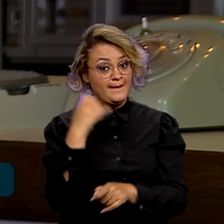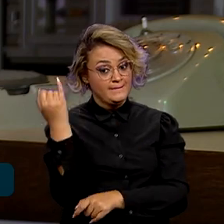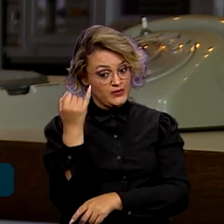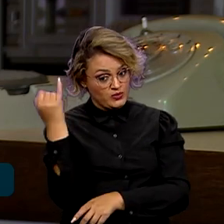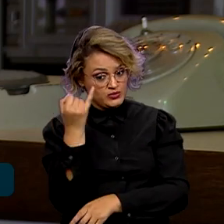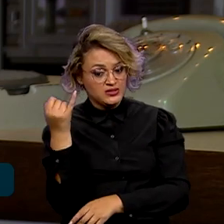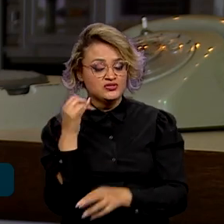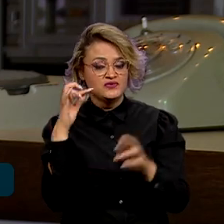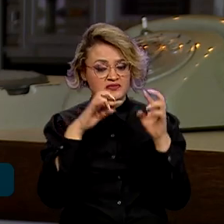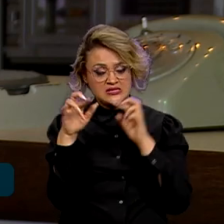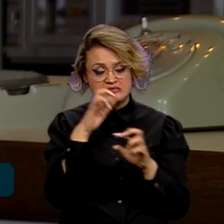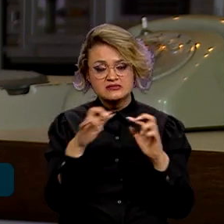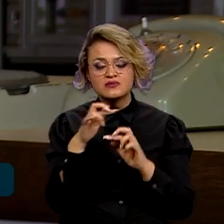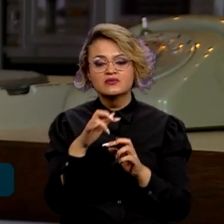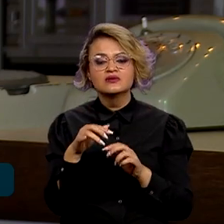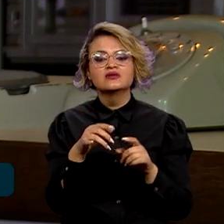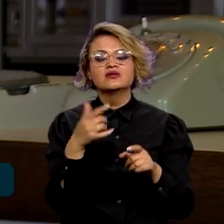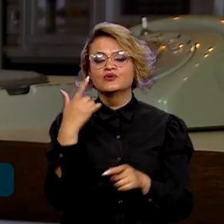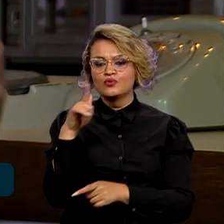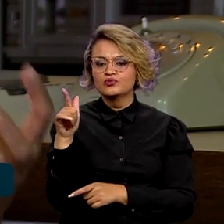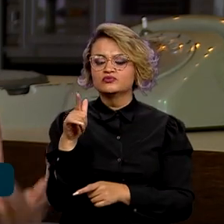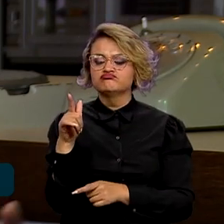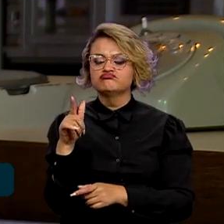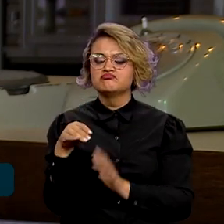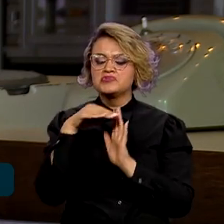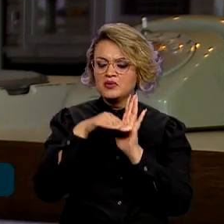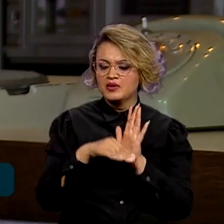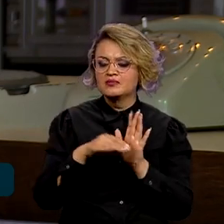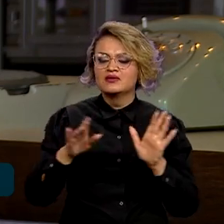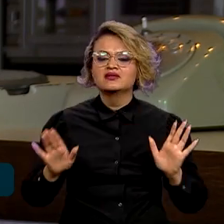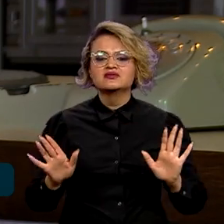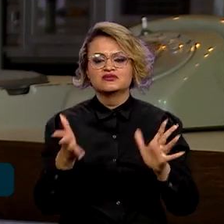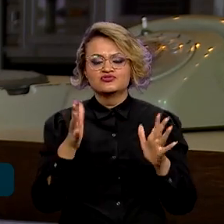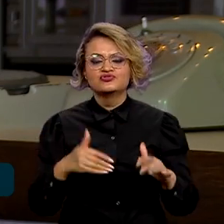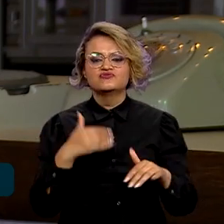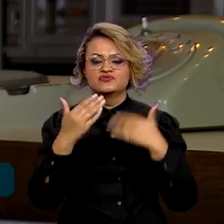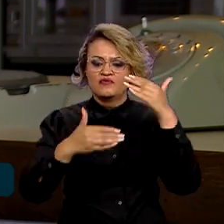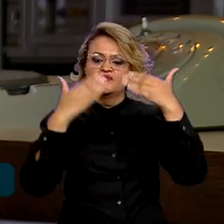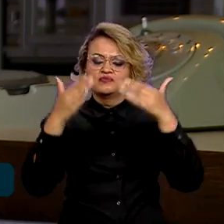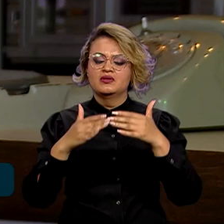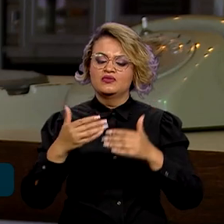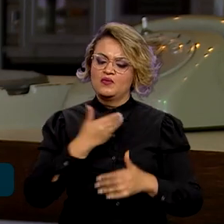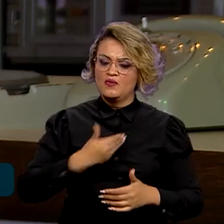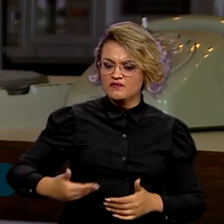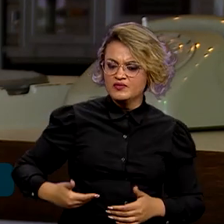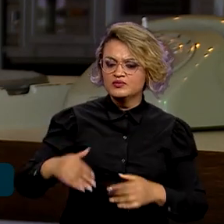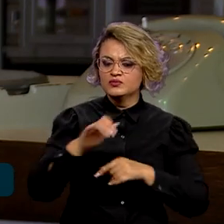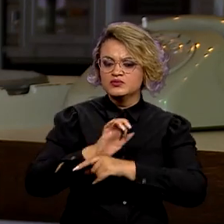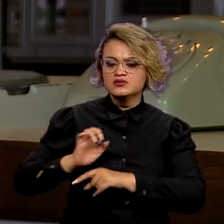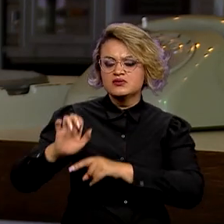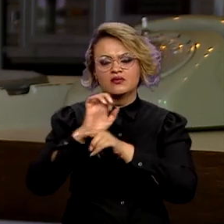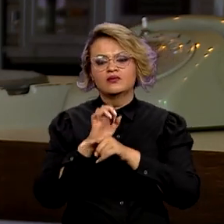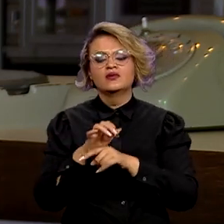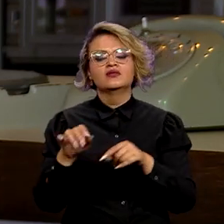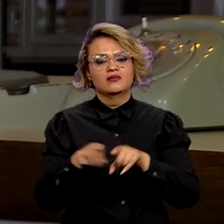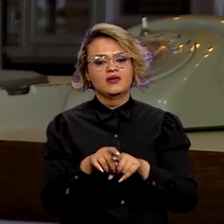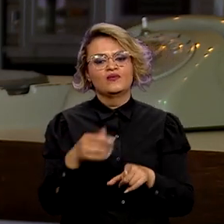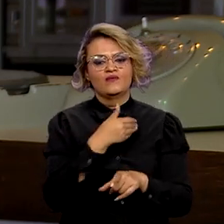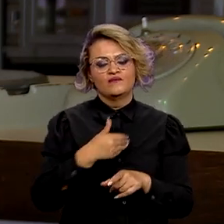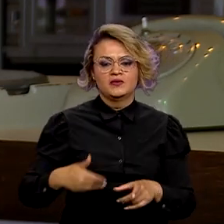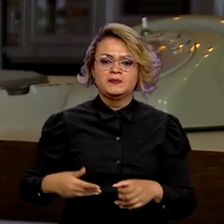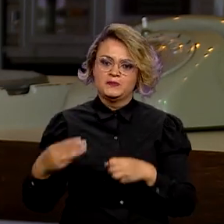importante, a fiscalização, mas criando programas de incentivos envolvendo os governos estaduais e os